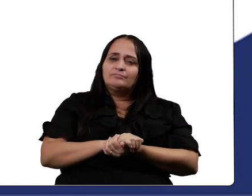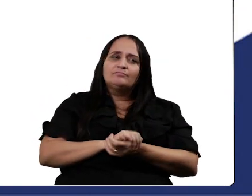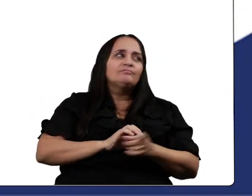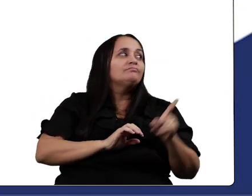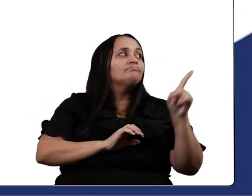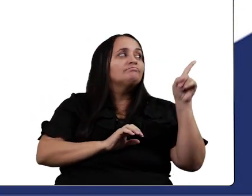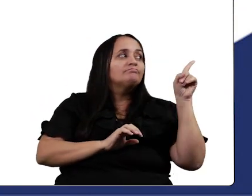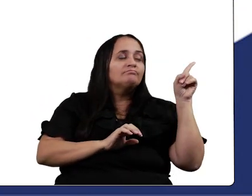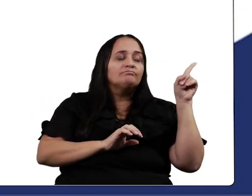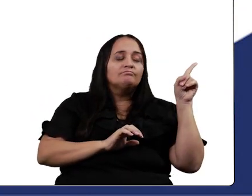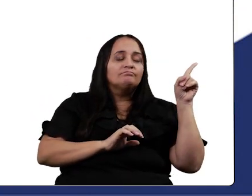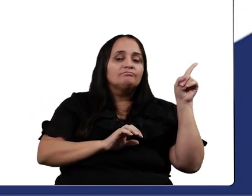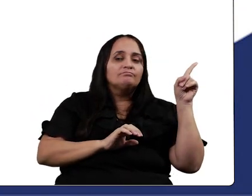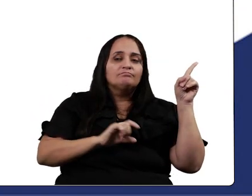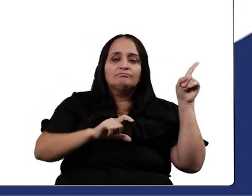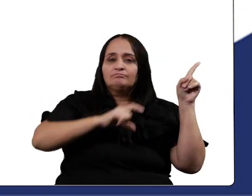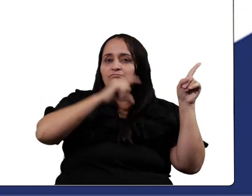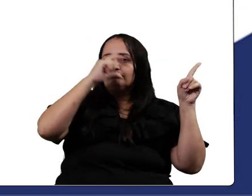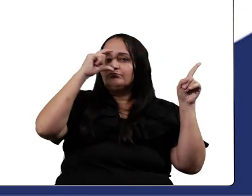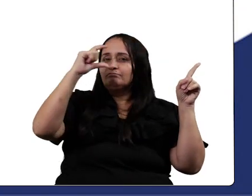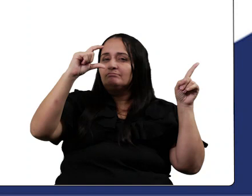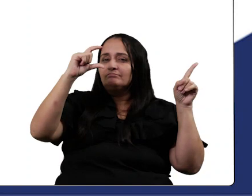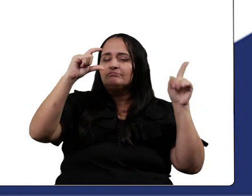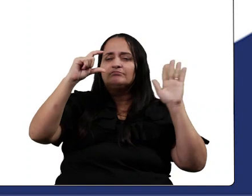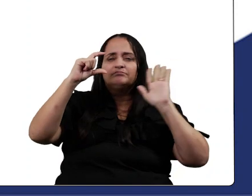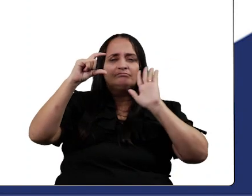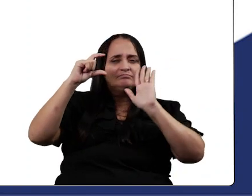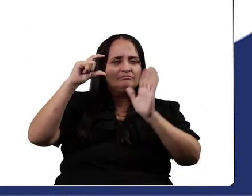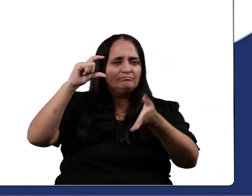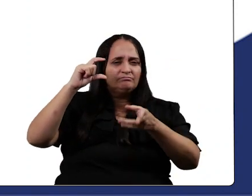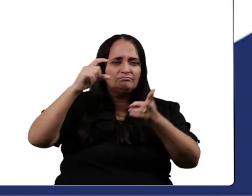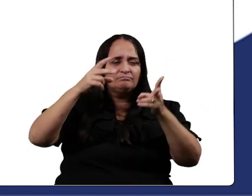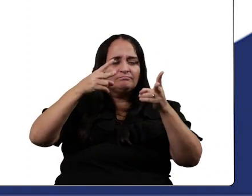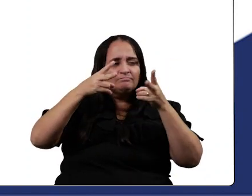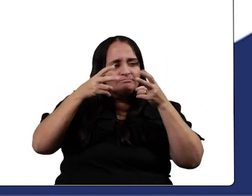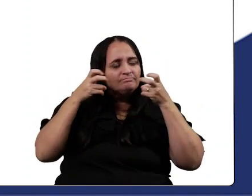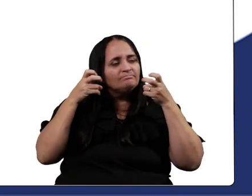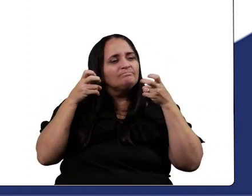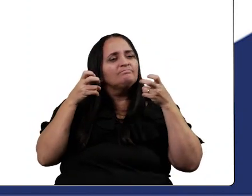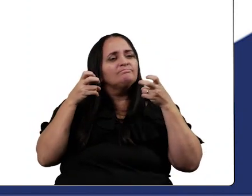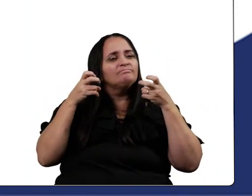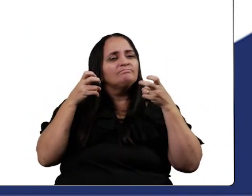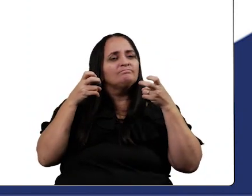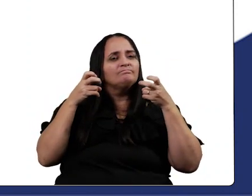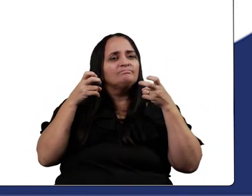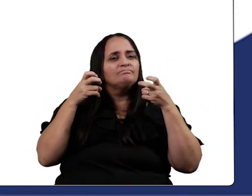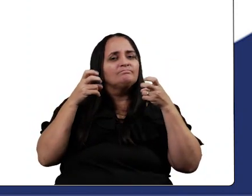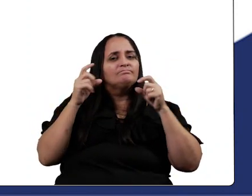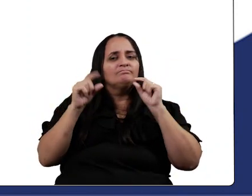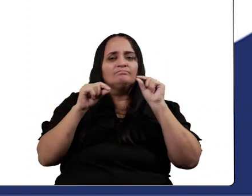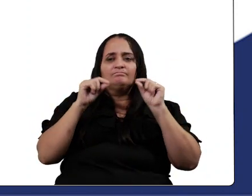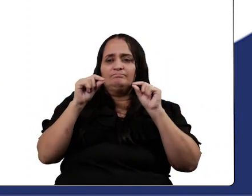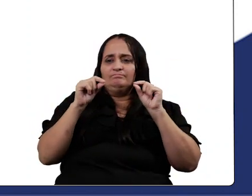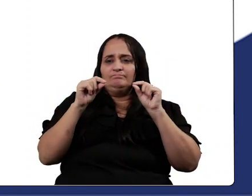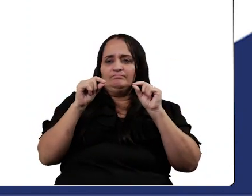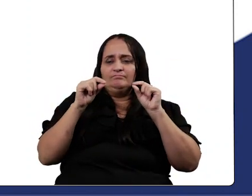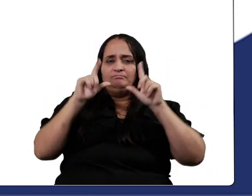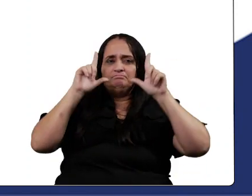esse texto aqui, só pelo primeiro parágrafo, você já percebe que esse texto não trata de